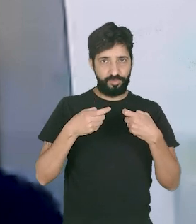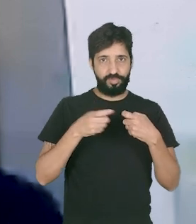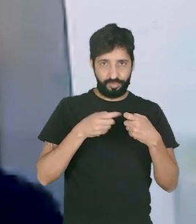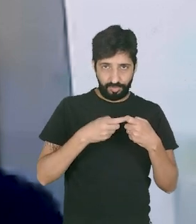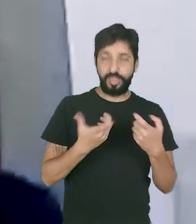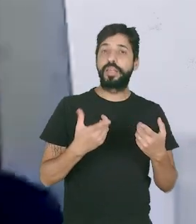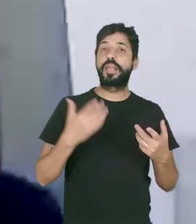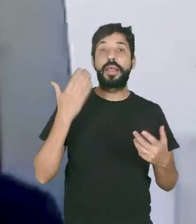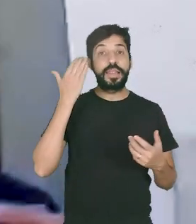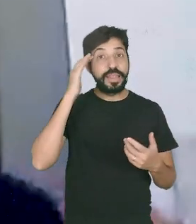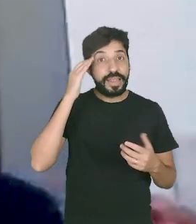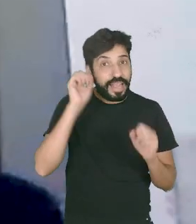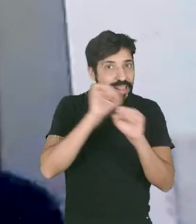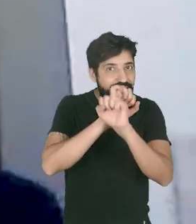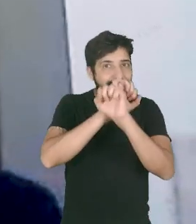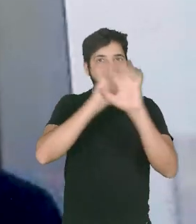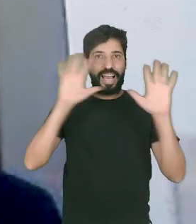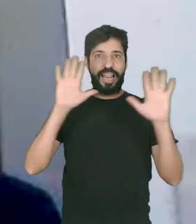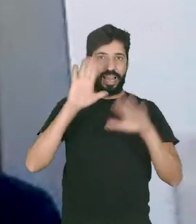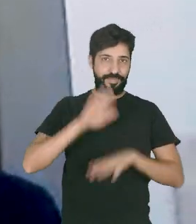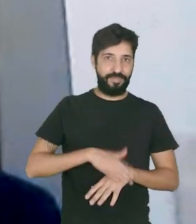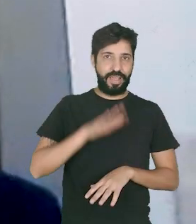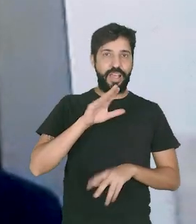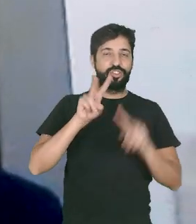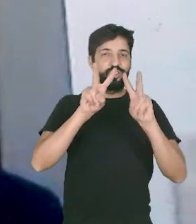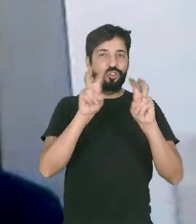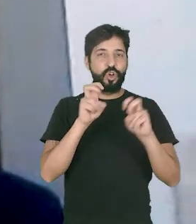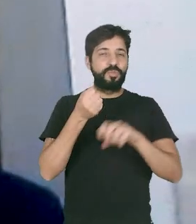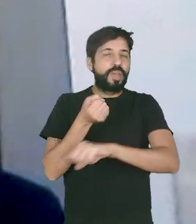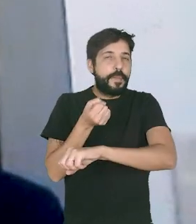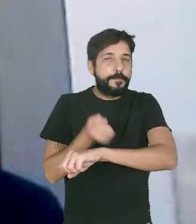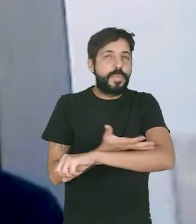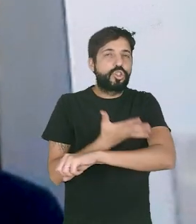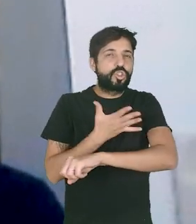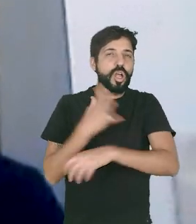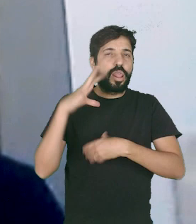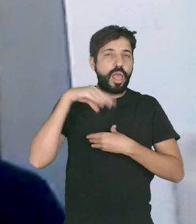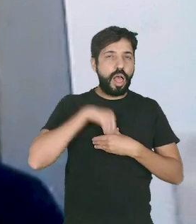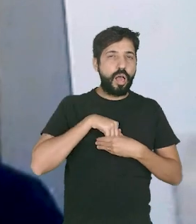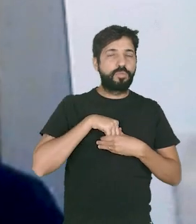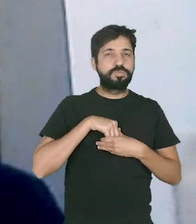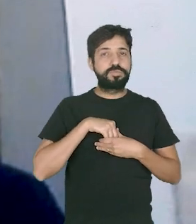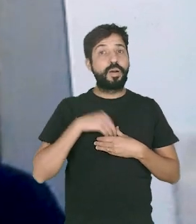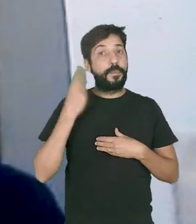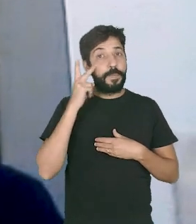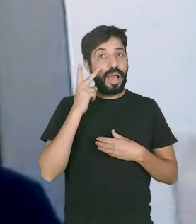um melhor entendimento e compreensão dos aspectos emocionais para poder